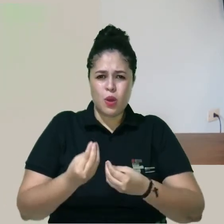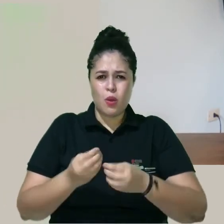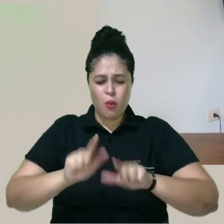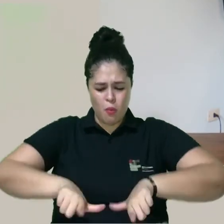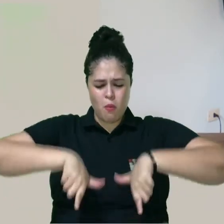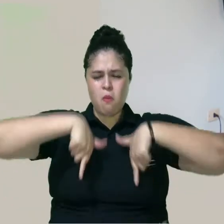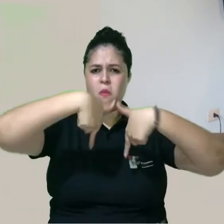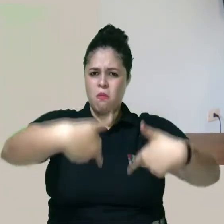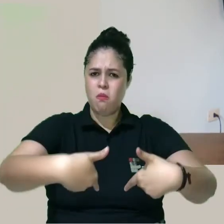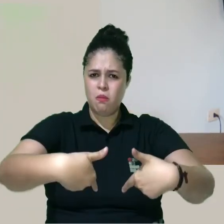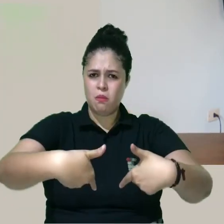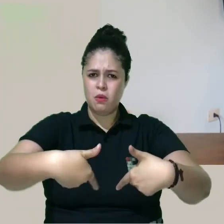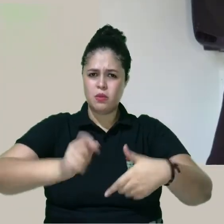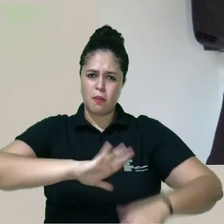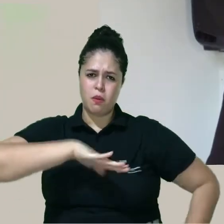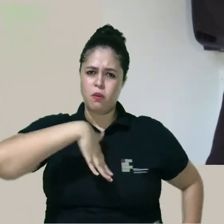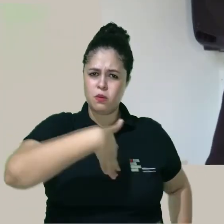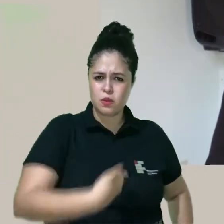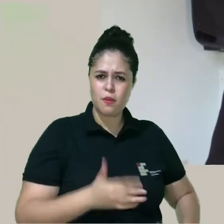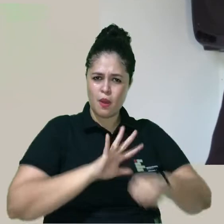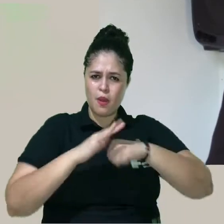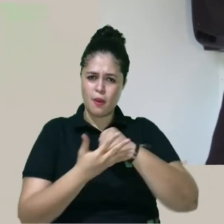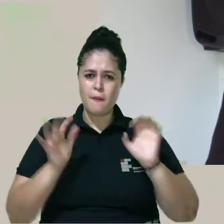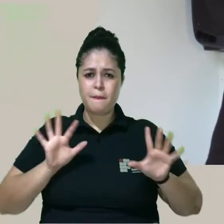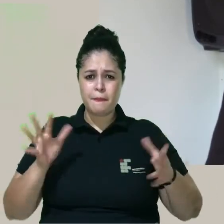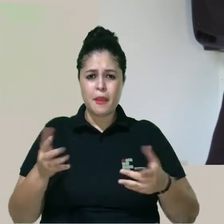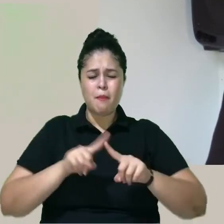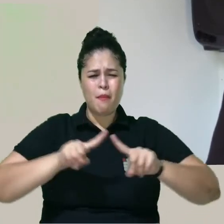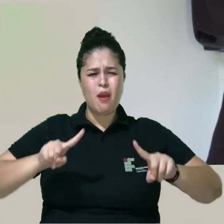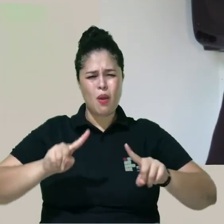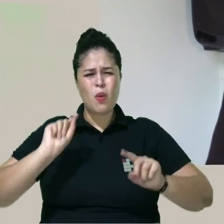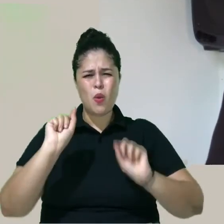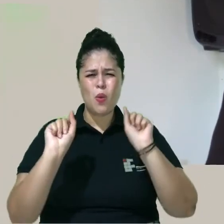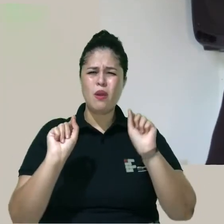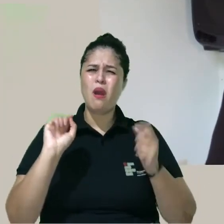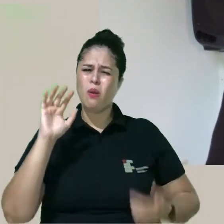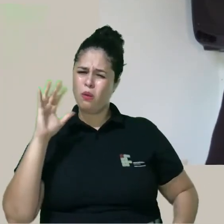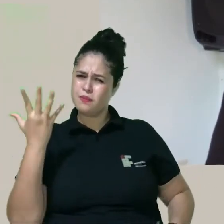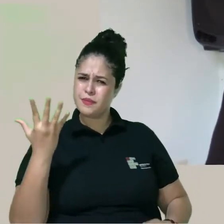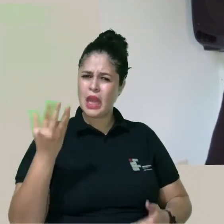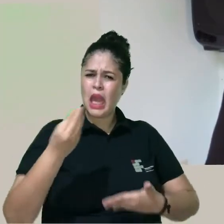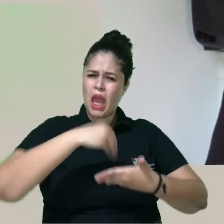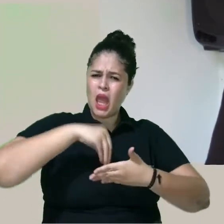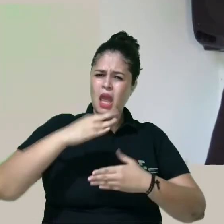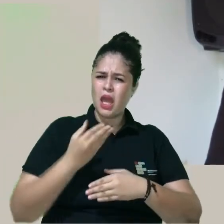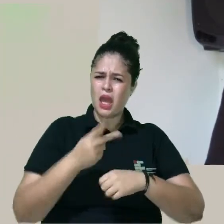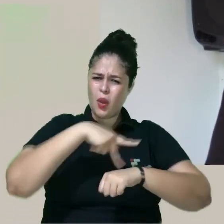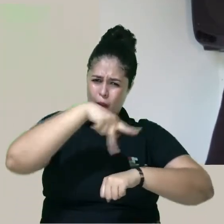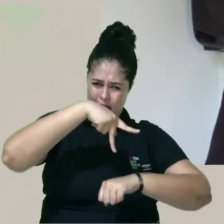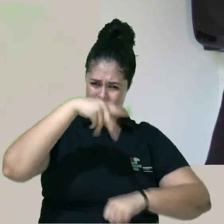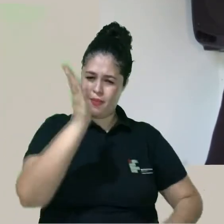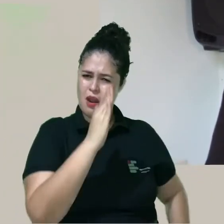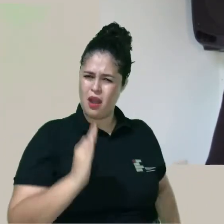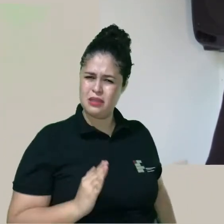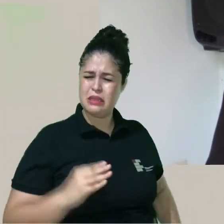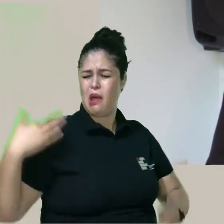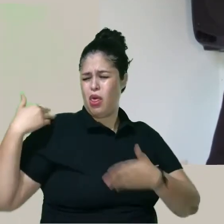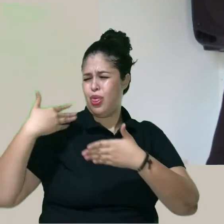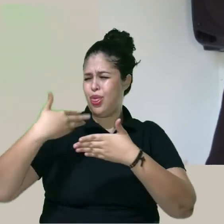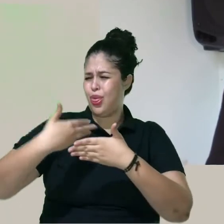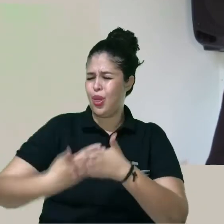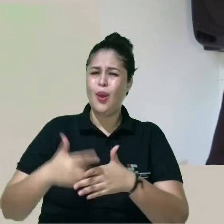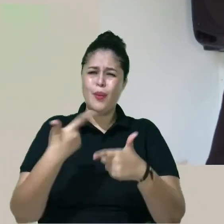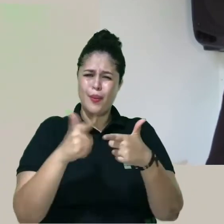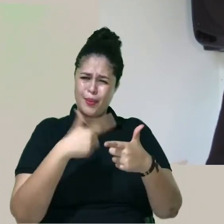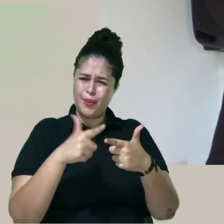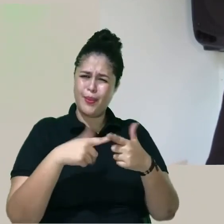de enfrentamento desta pandemia. Acontece que o Brasil ele vem de muitos anos de